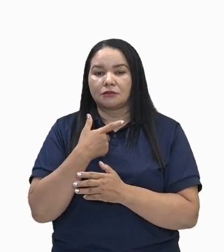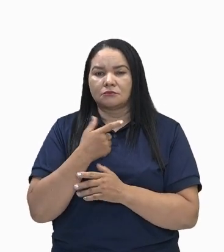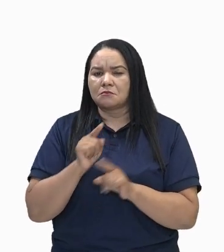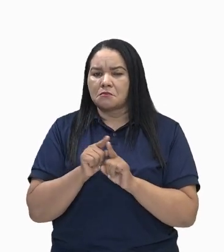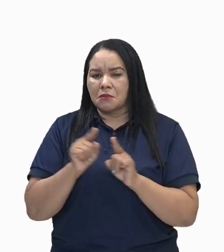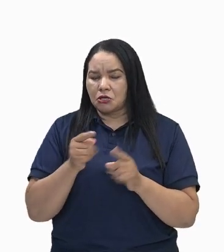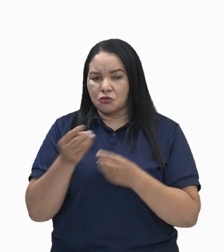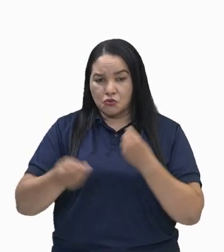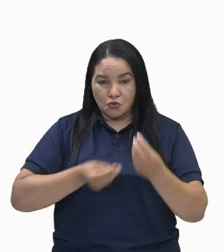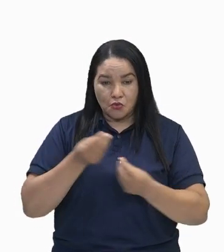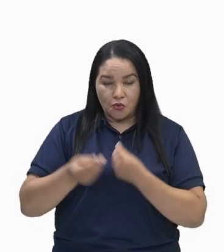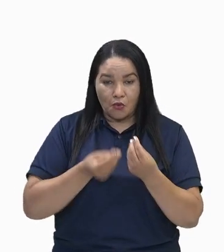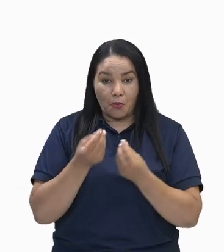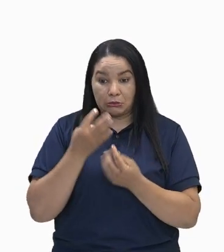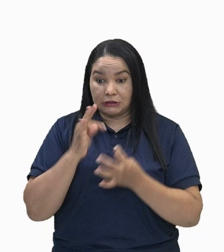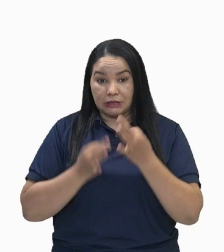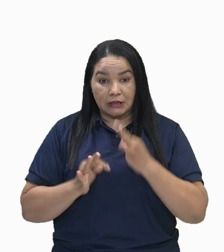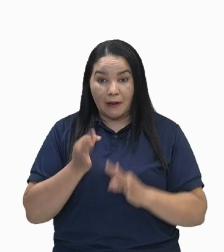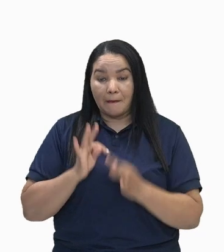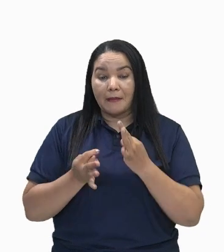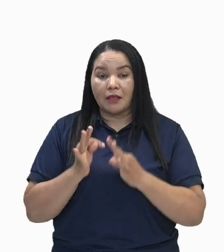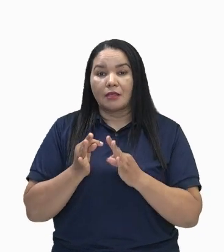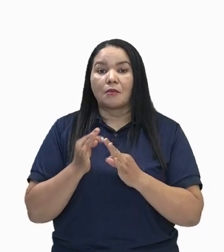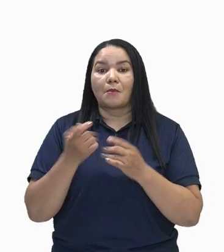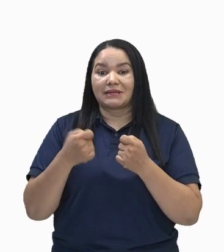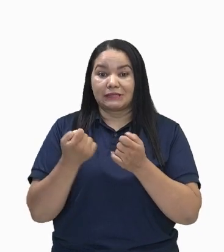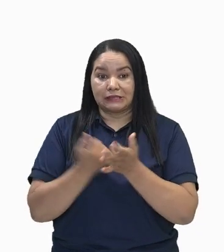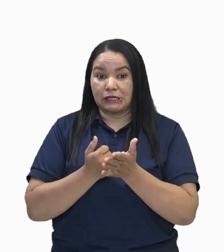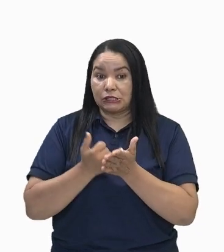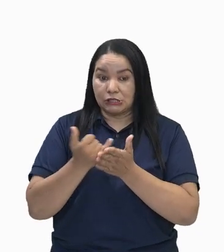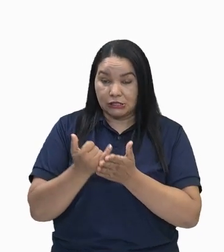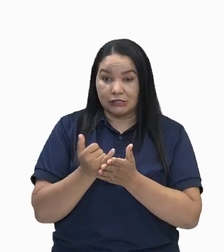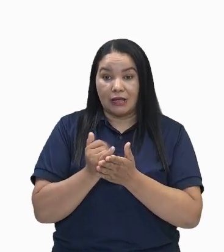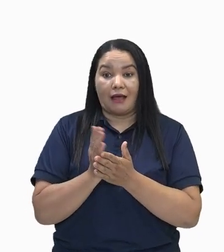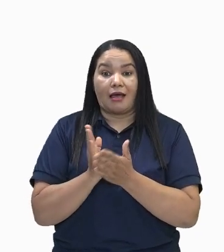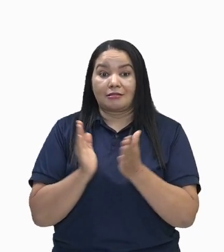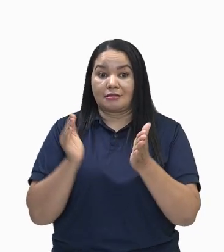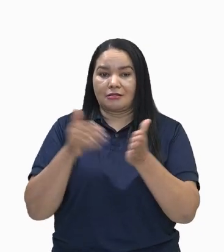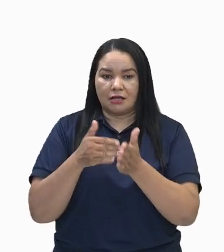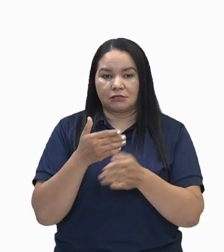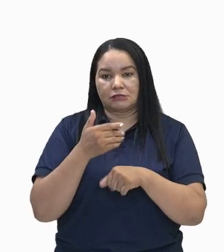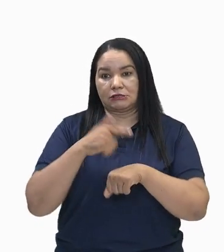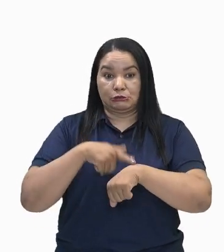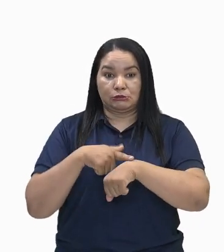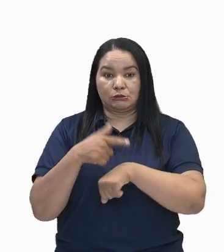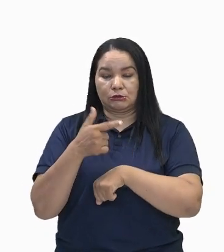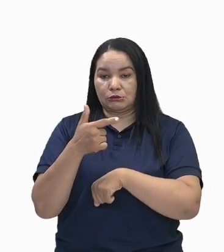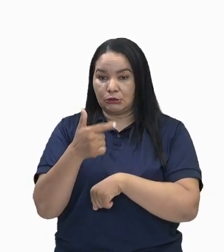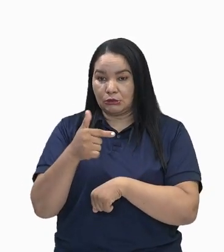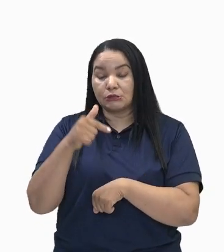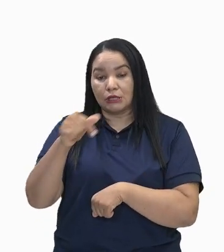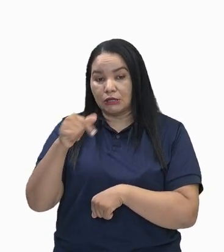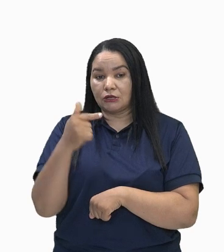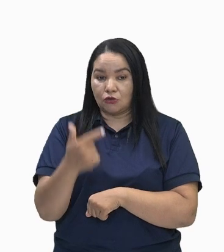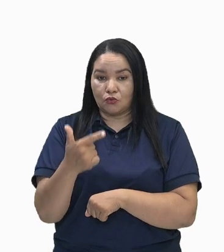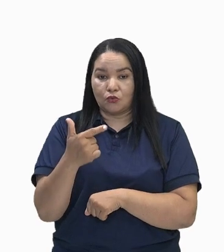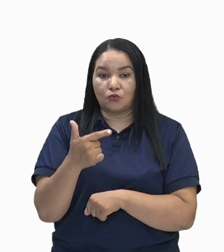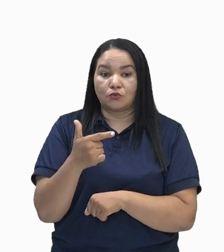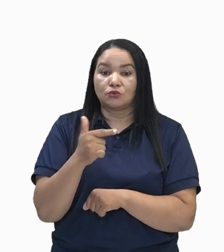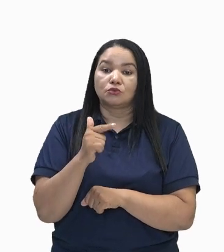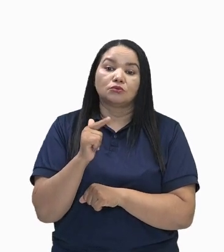professora? Deve ser iniciada em até 72 horas após